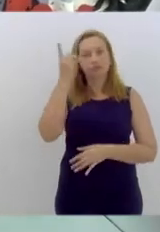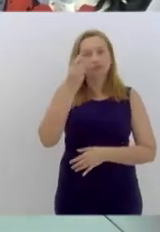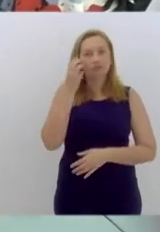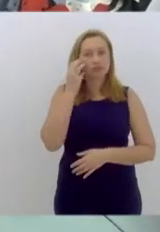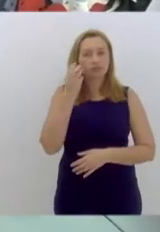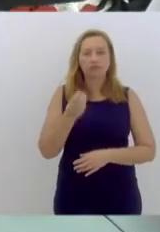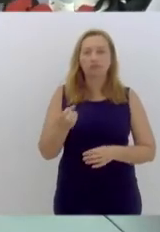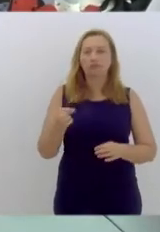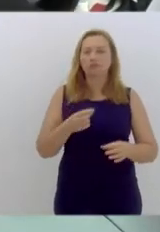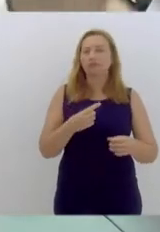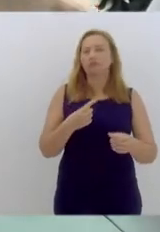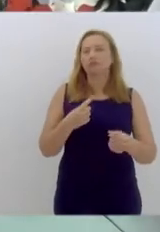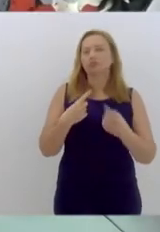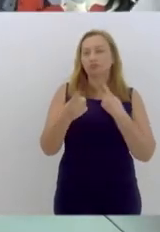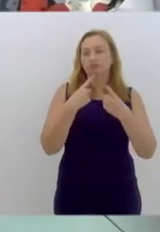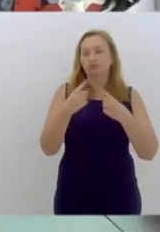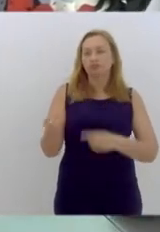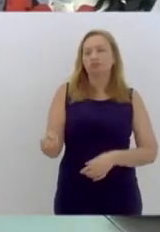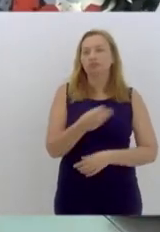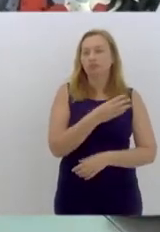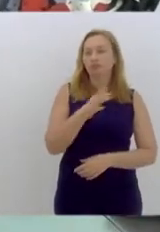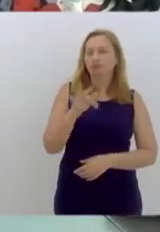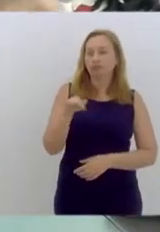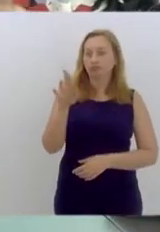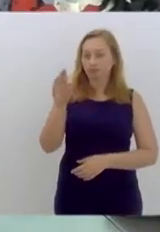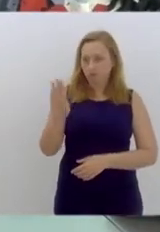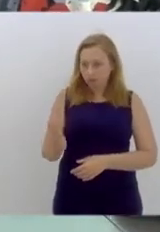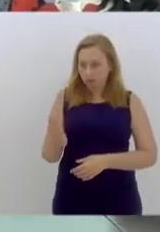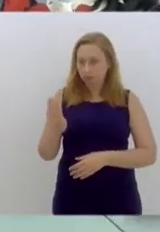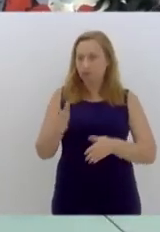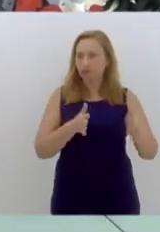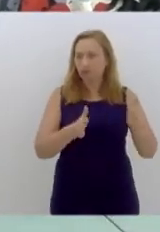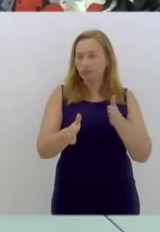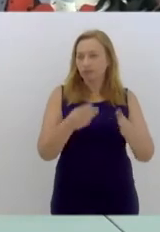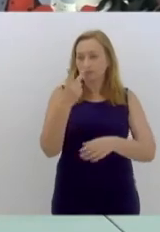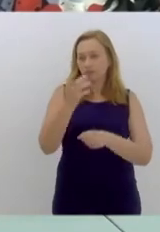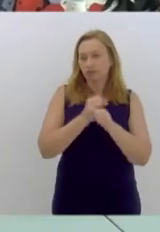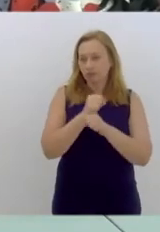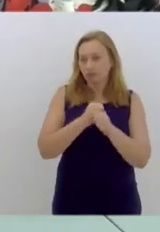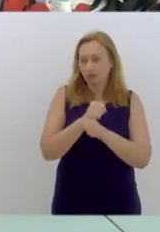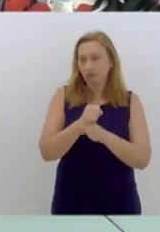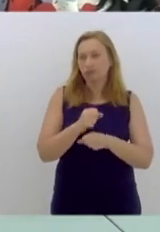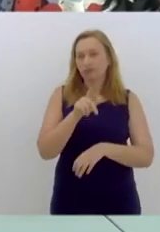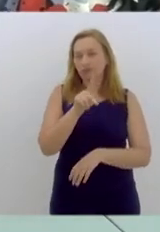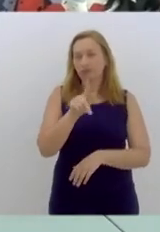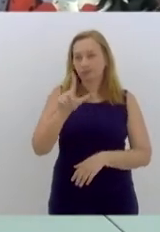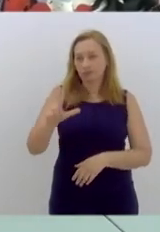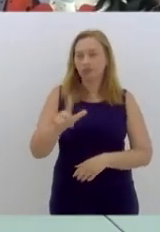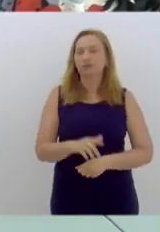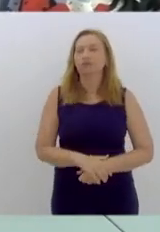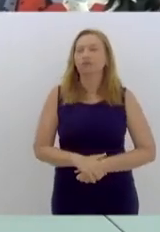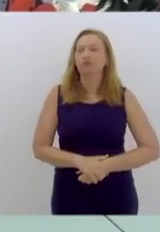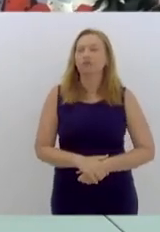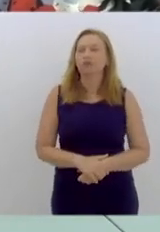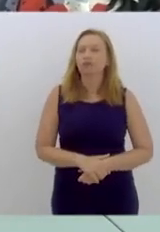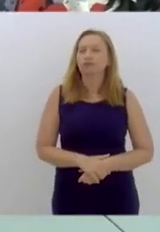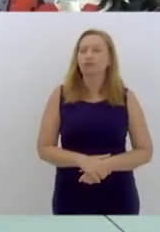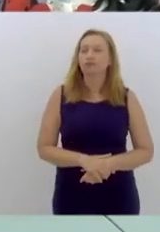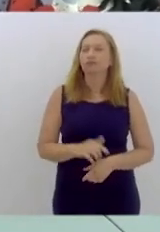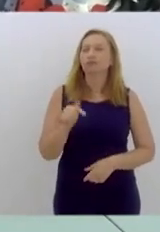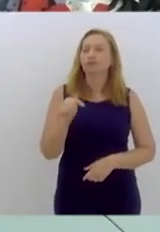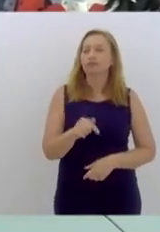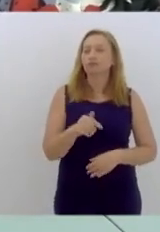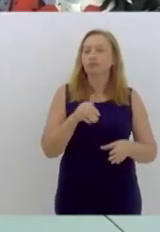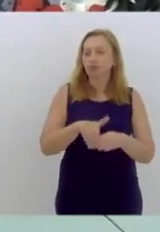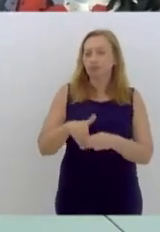no novo Fundeb, que originou esse prazo de 2 anos. Esse PL, ele foi tramitado aqui na